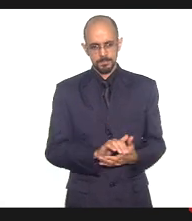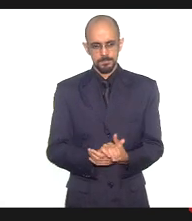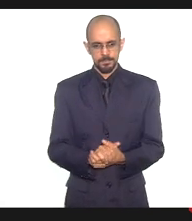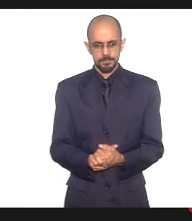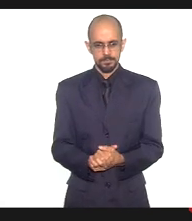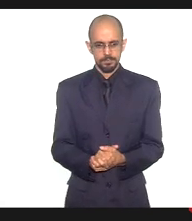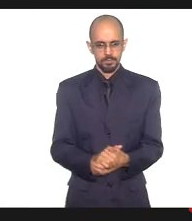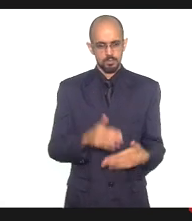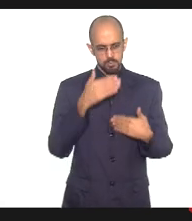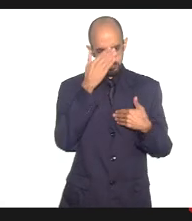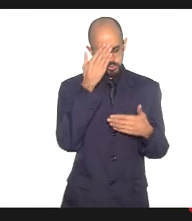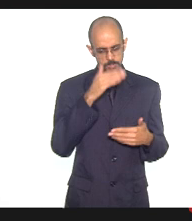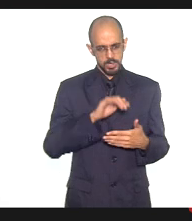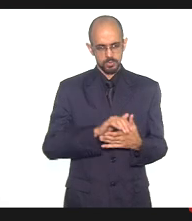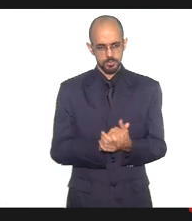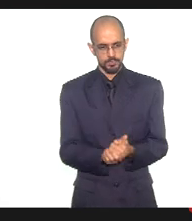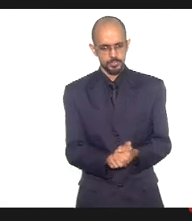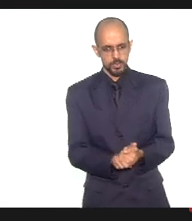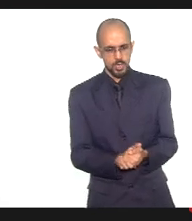Obrigado, Andrés.